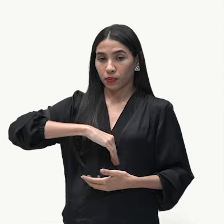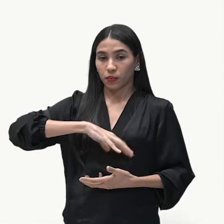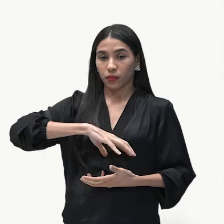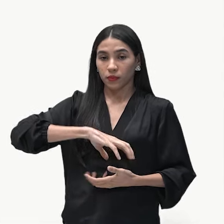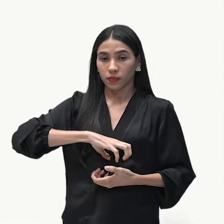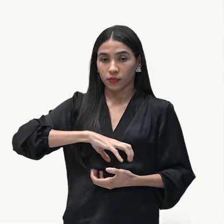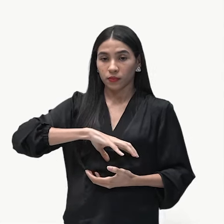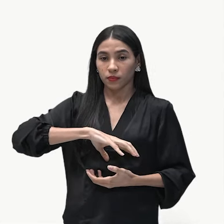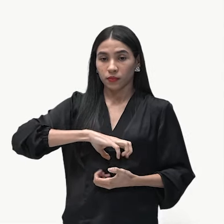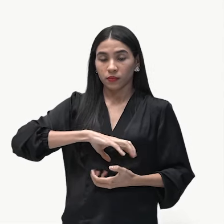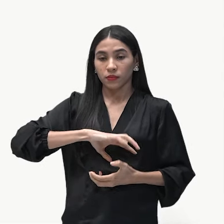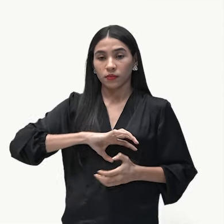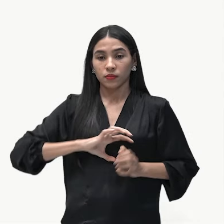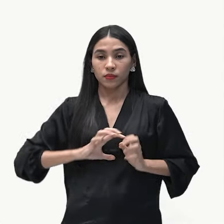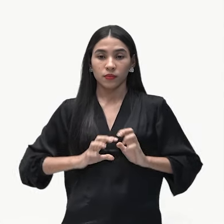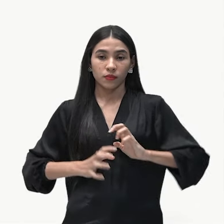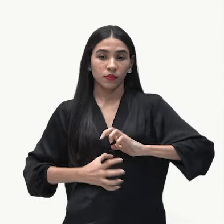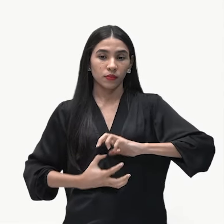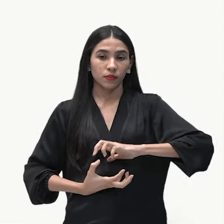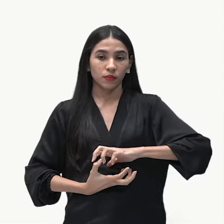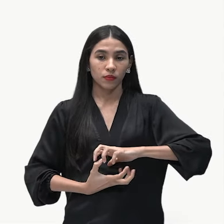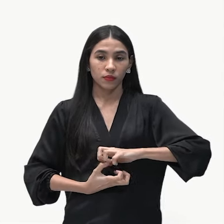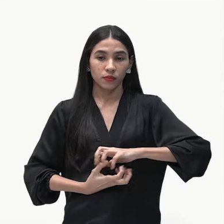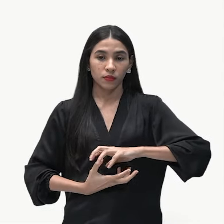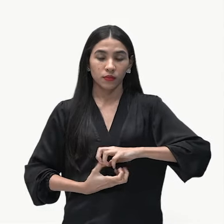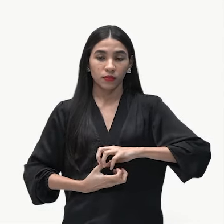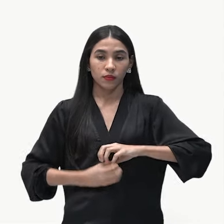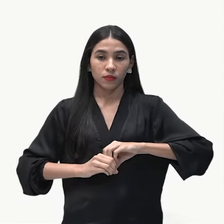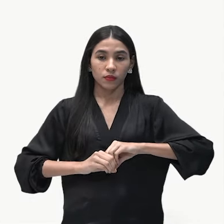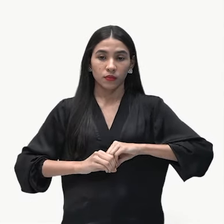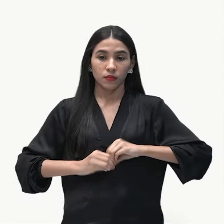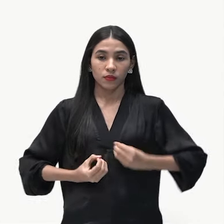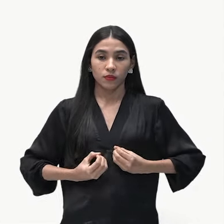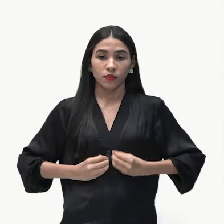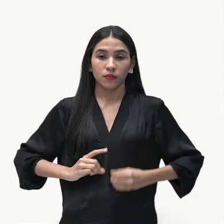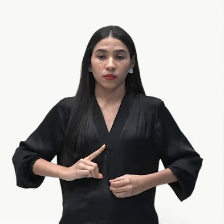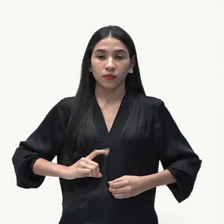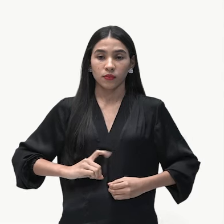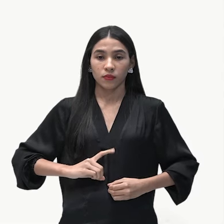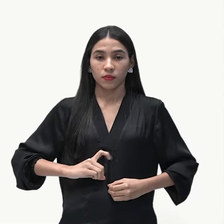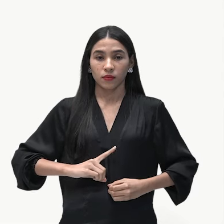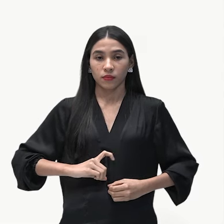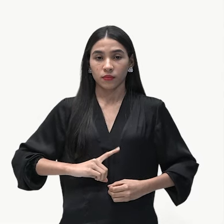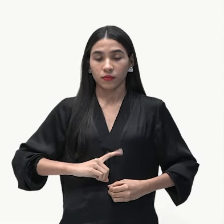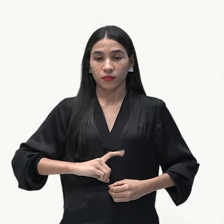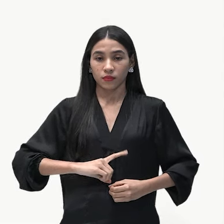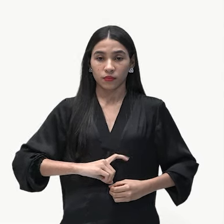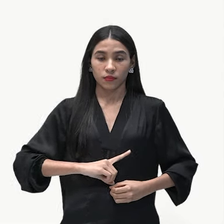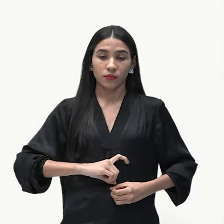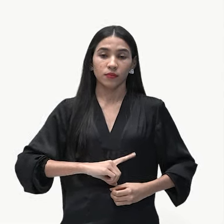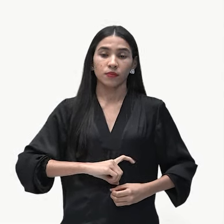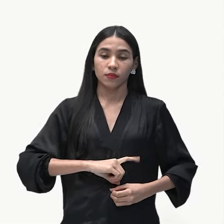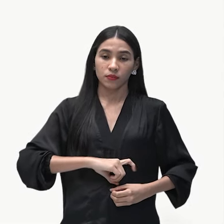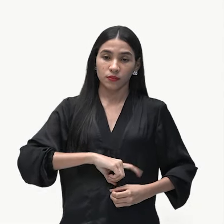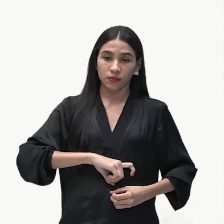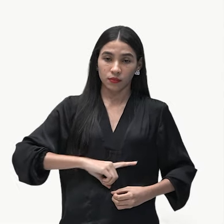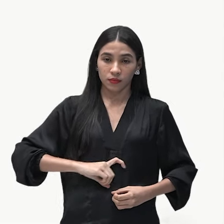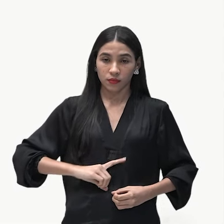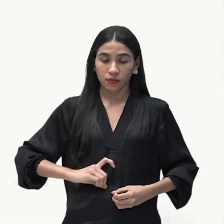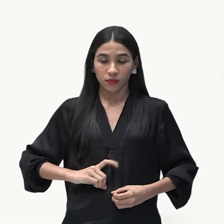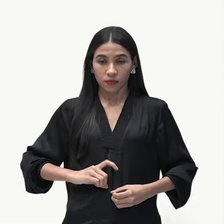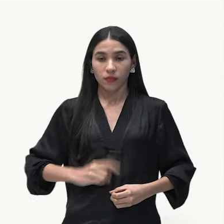No intestino delgado, ela vai sair desse ovo, ela vai conseguir perfurar esse intestino, vai chegar na corrente